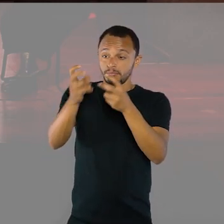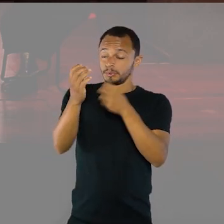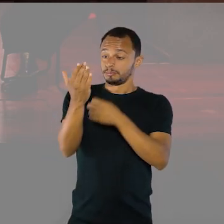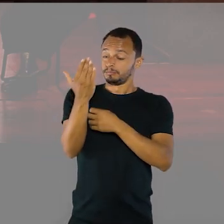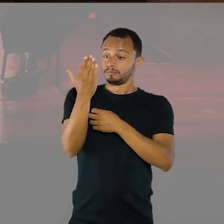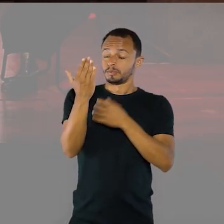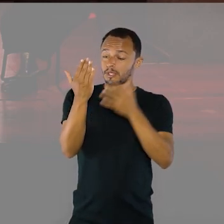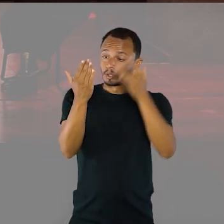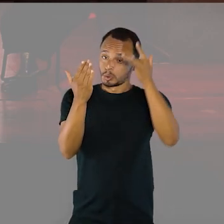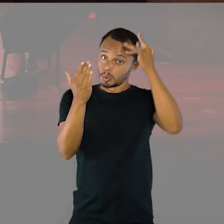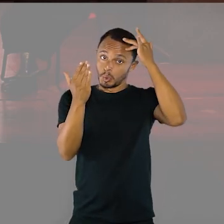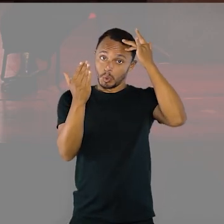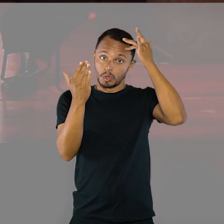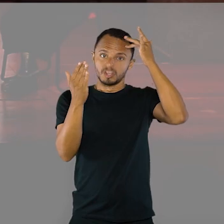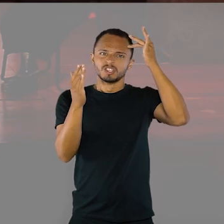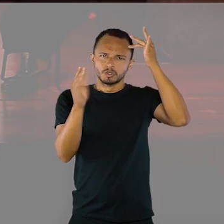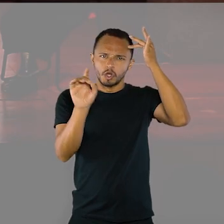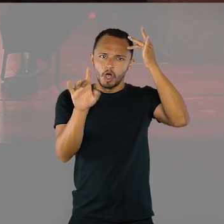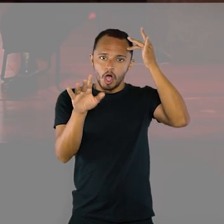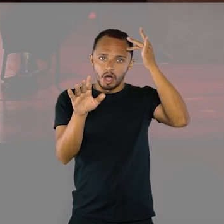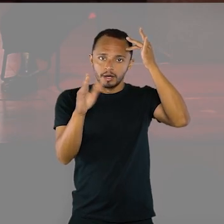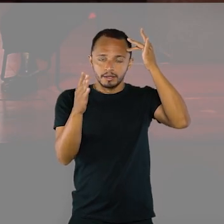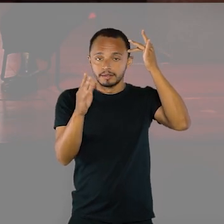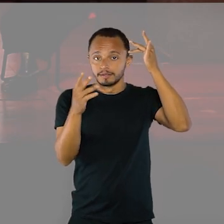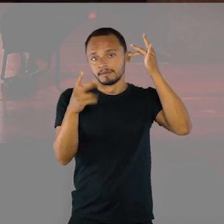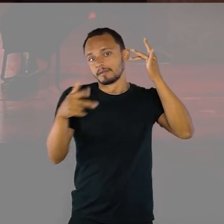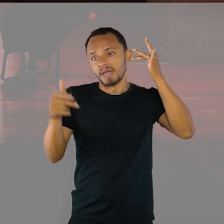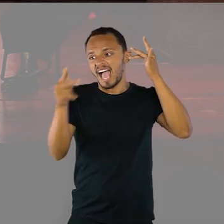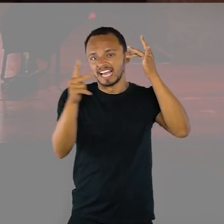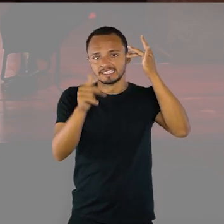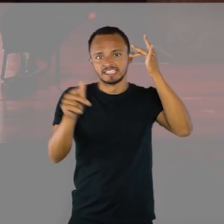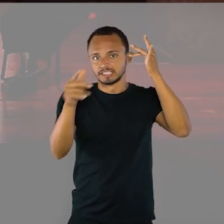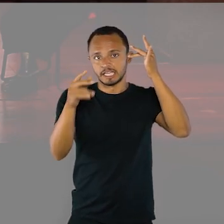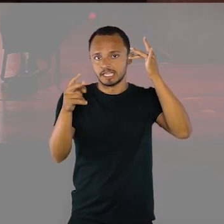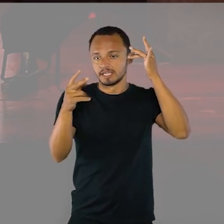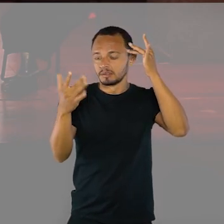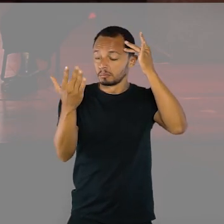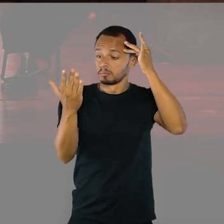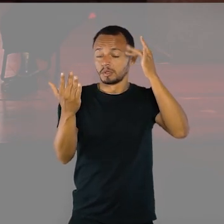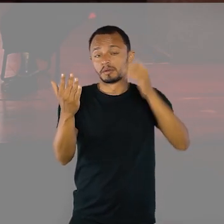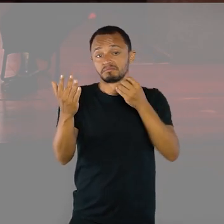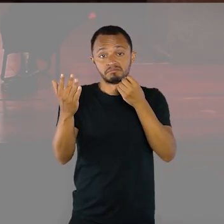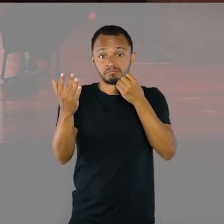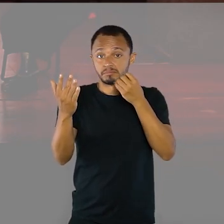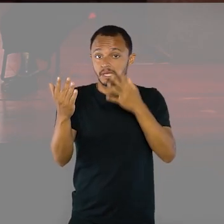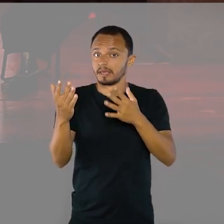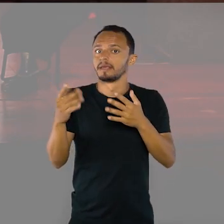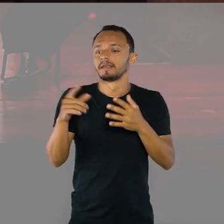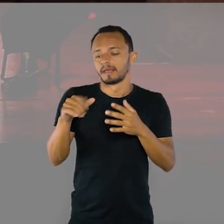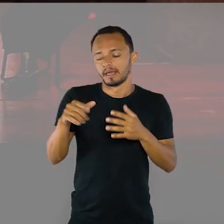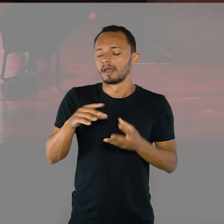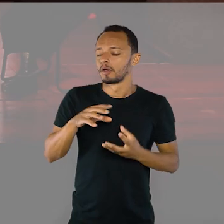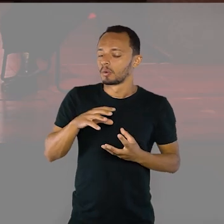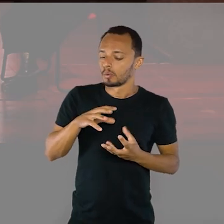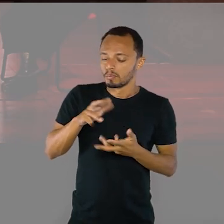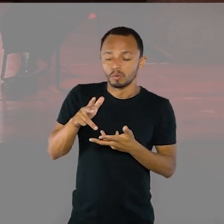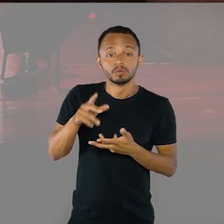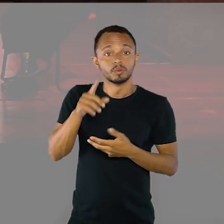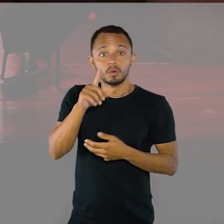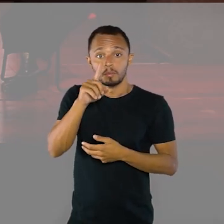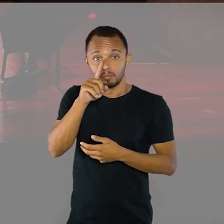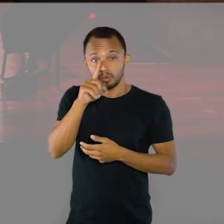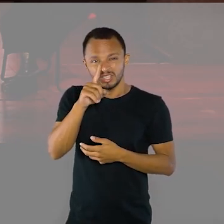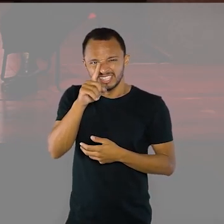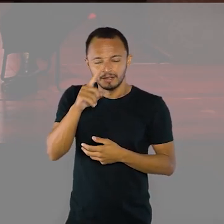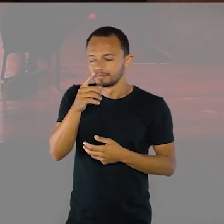ingenuamente, enfim, para que eles não sejam vítimas dessas imagens, como as imagens que tu destacou muito bem, enfim, esse mundo em que a pornografia